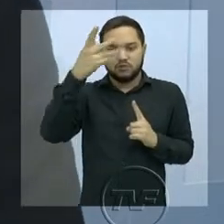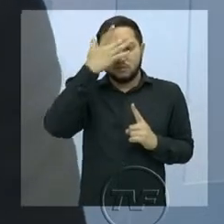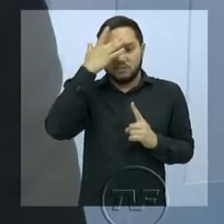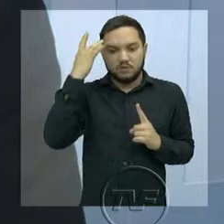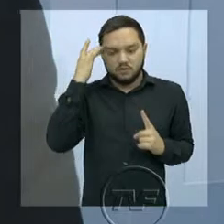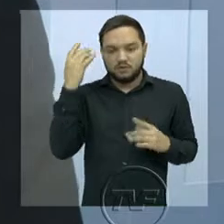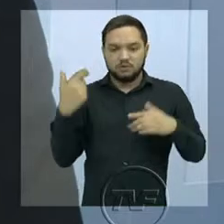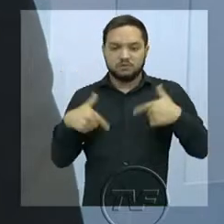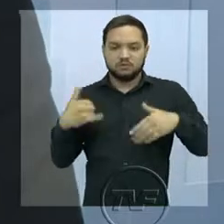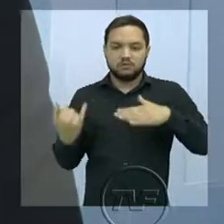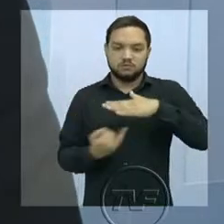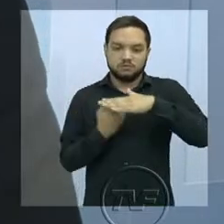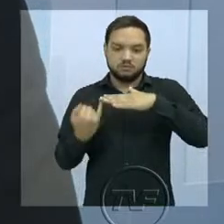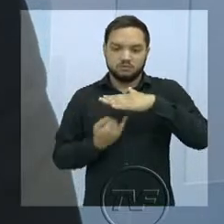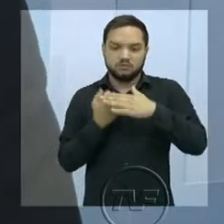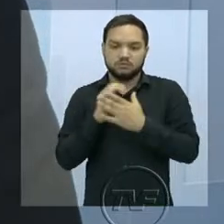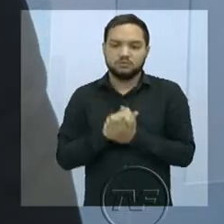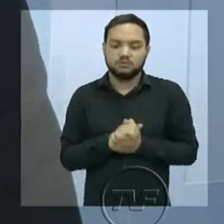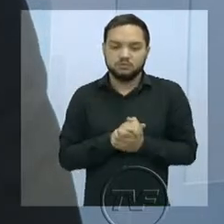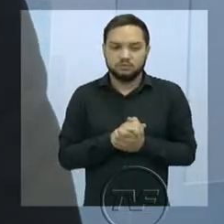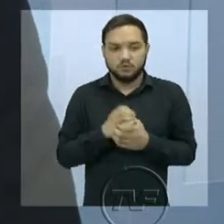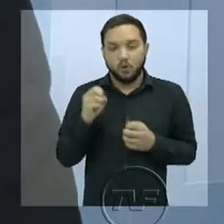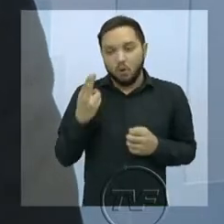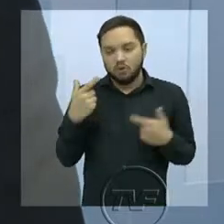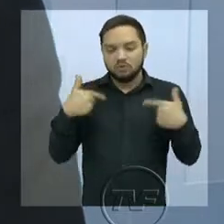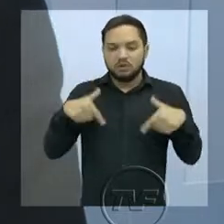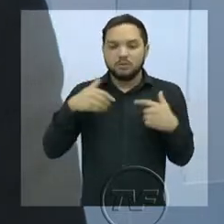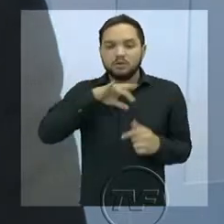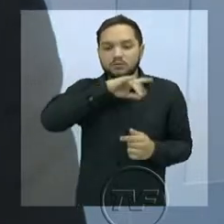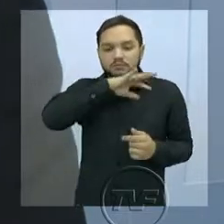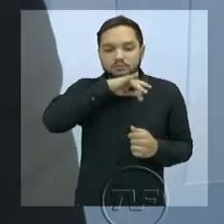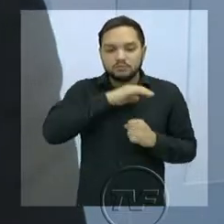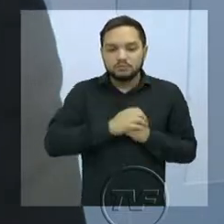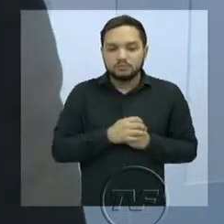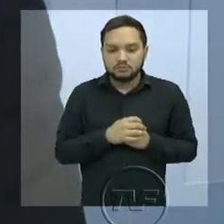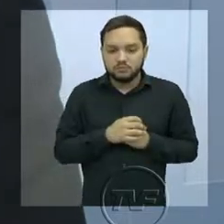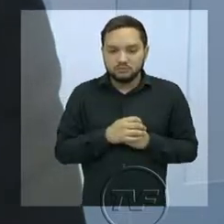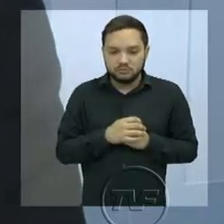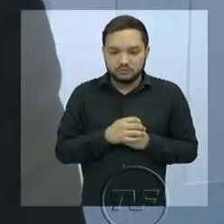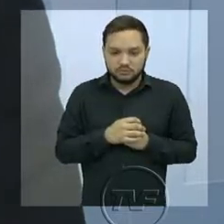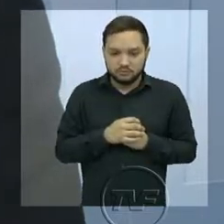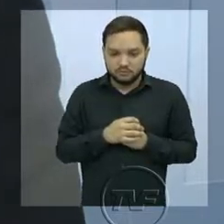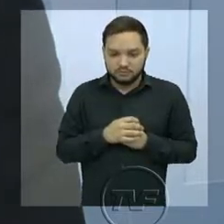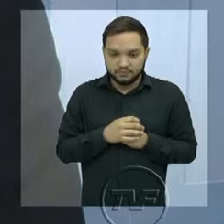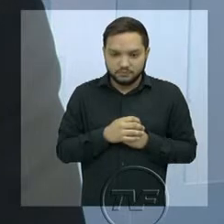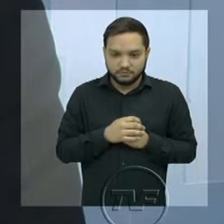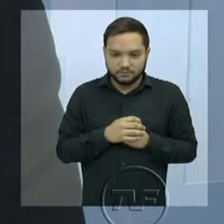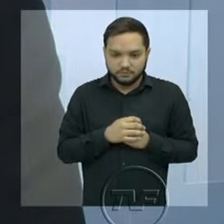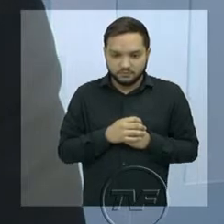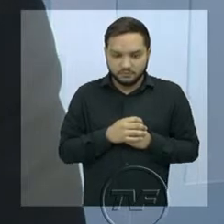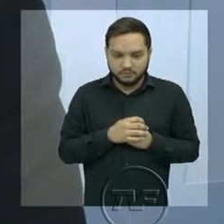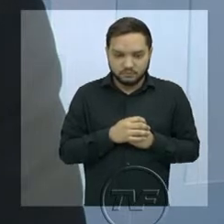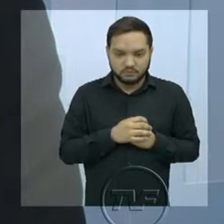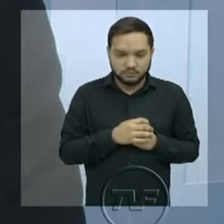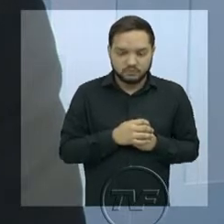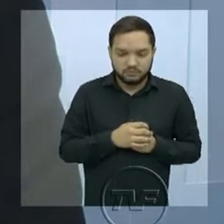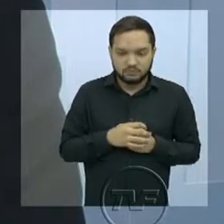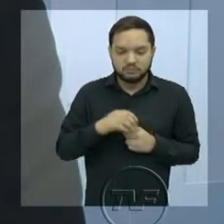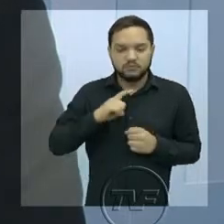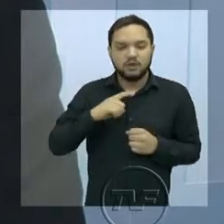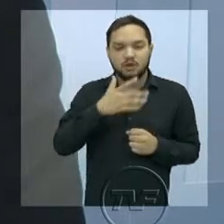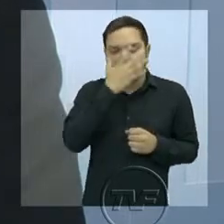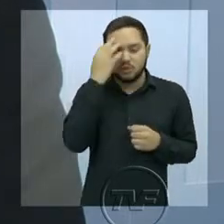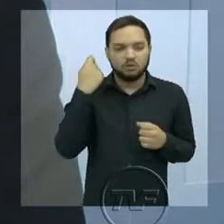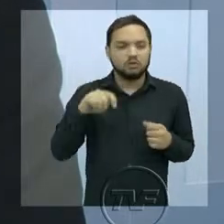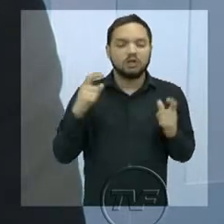informalidade ou na precarização. Então, o que vai acontecer? O que não está se discutindo? Não se está se